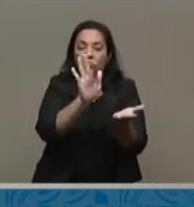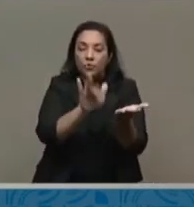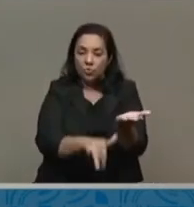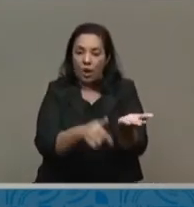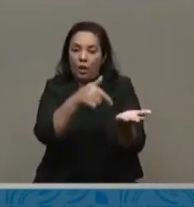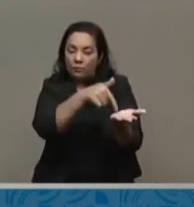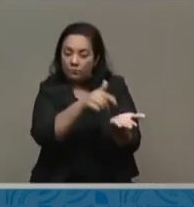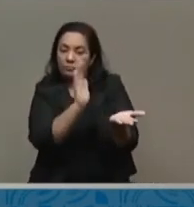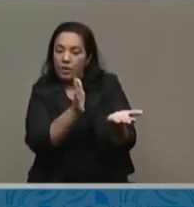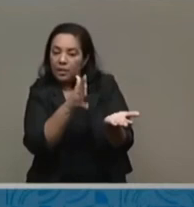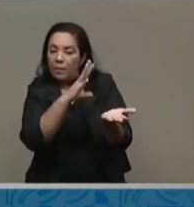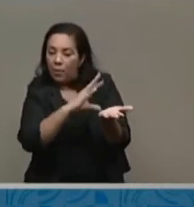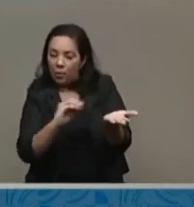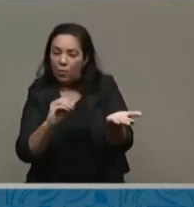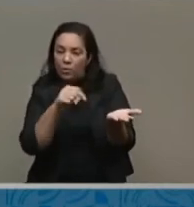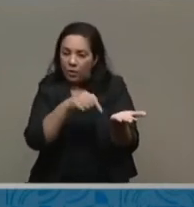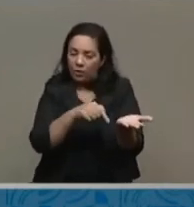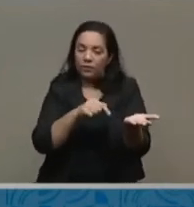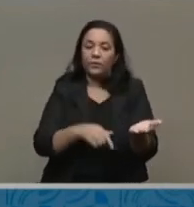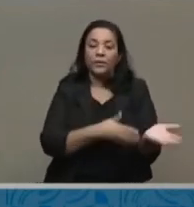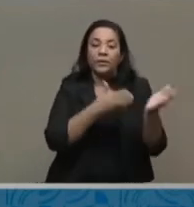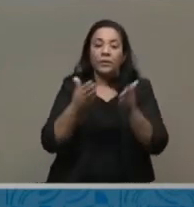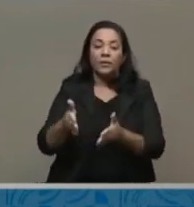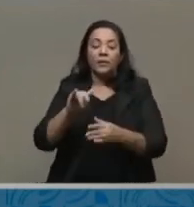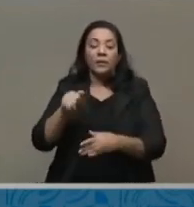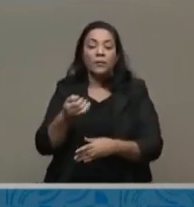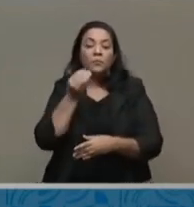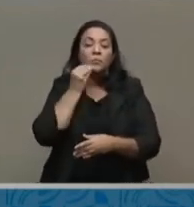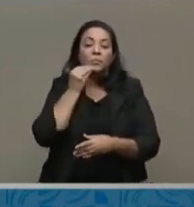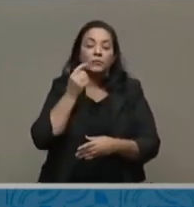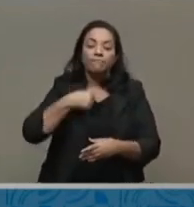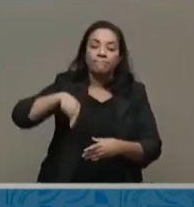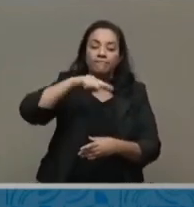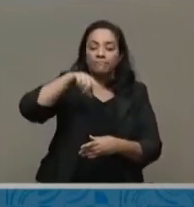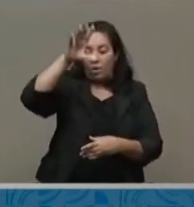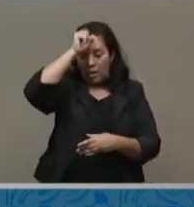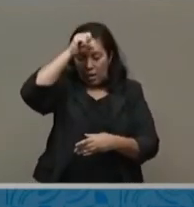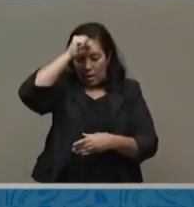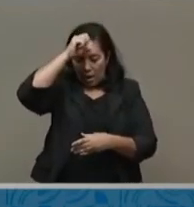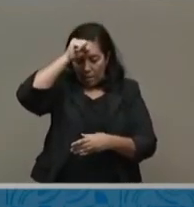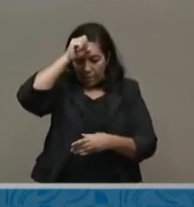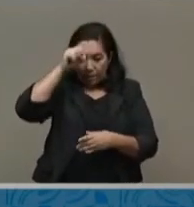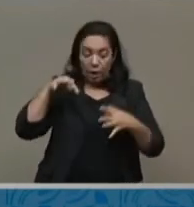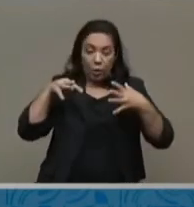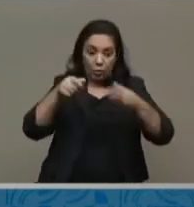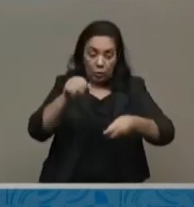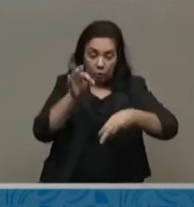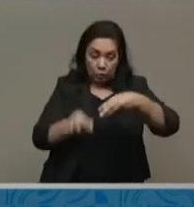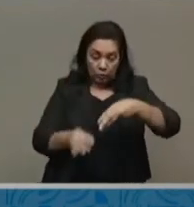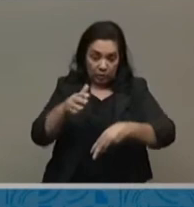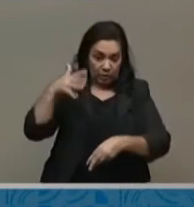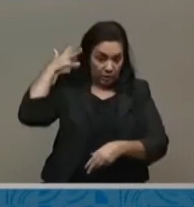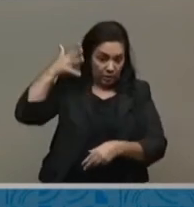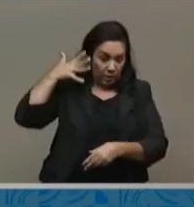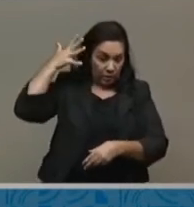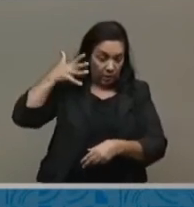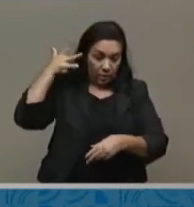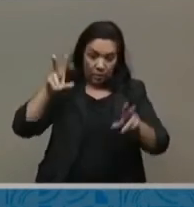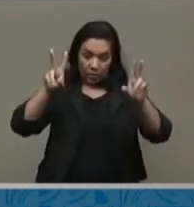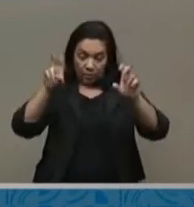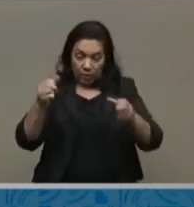os dois dias do seminário teremos a oportunidade de aprender com os ilustres palestrantes sobre a questão de